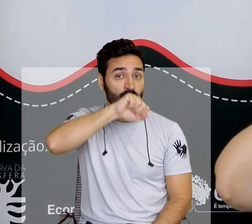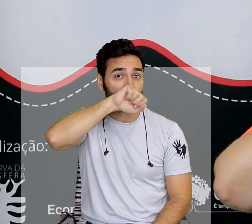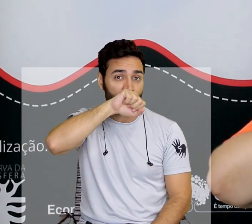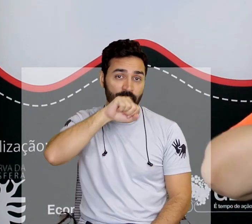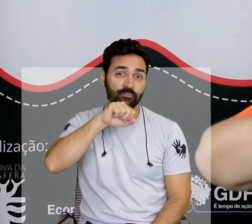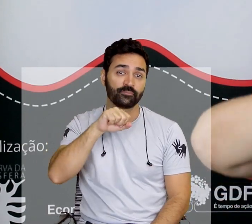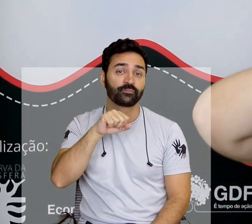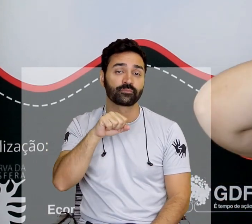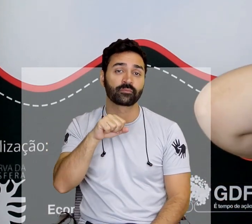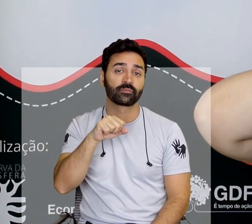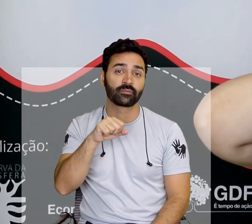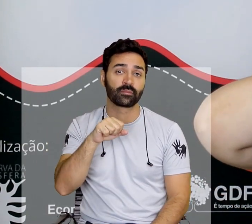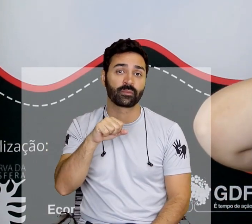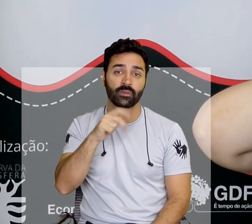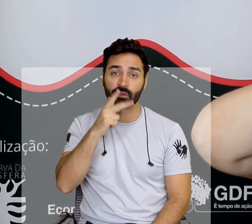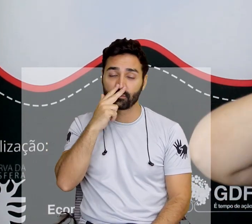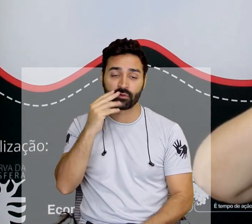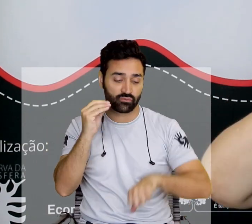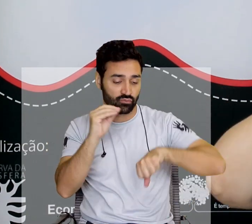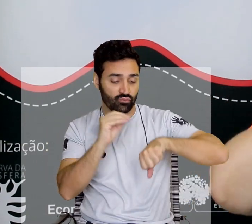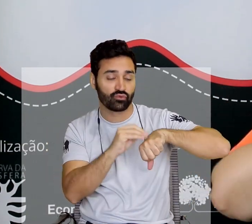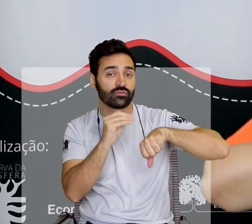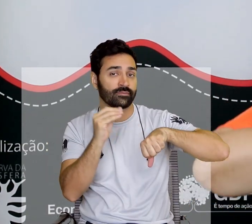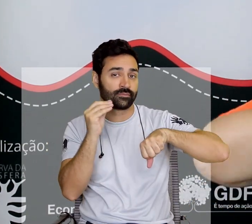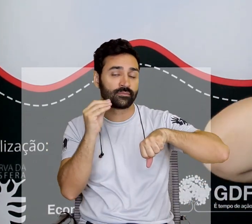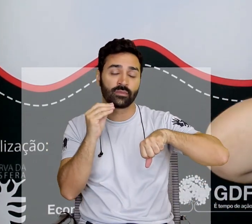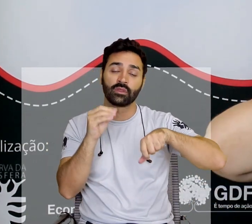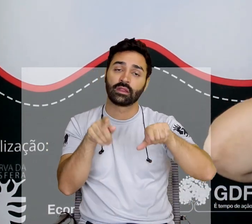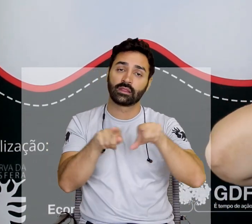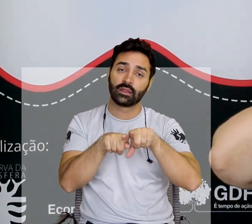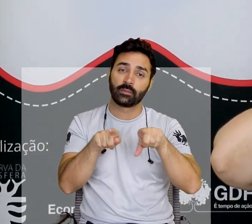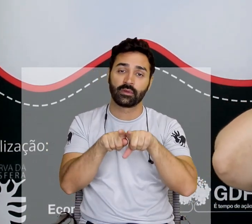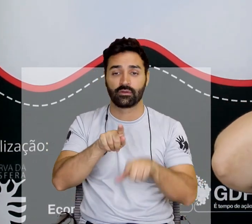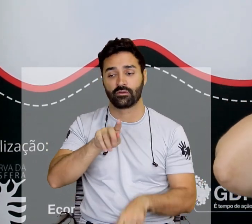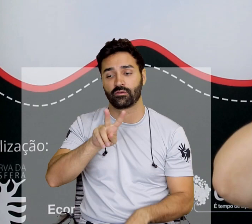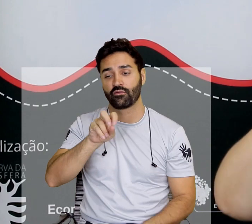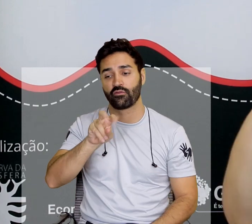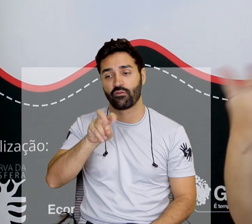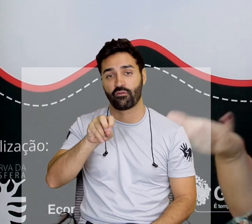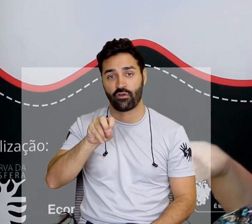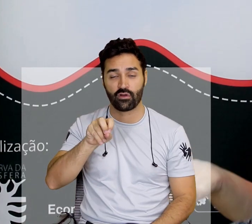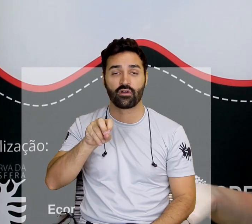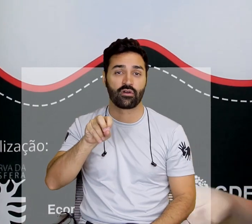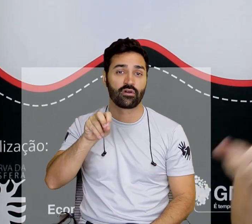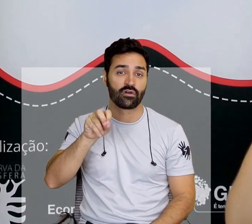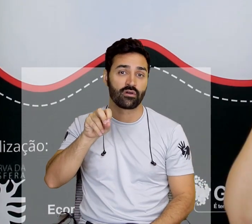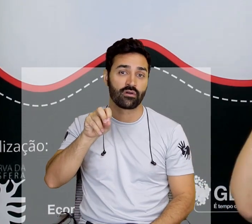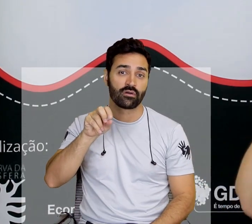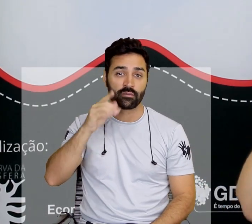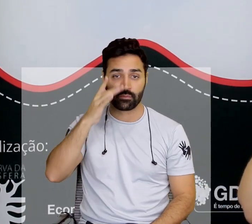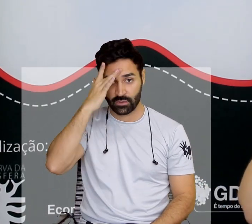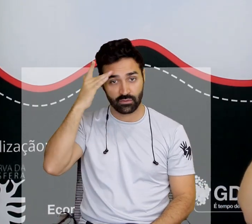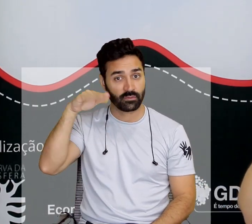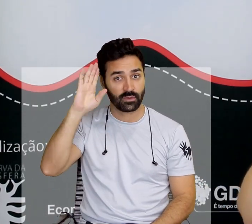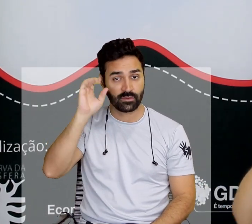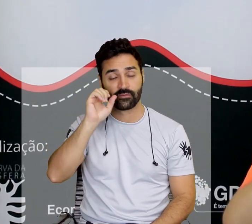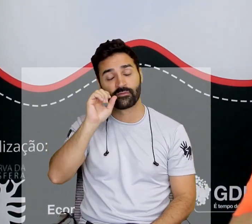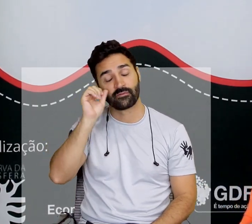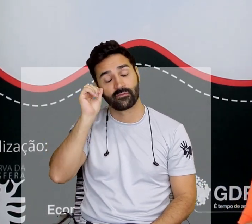se eu estivesse dando o beijo na mão. E o vovó a gente usa já para o caso de pessoas mais velhas,